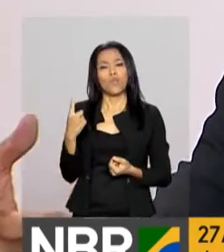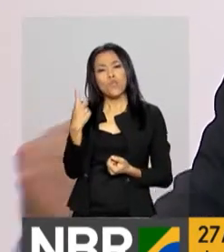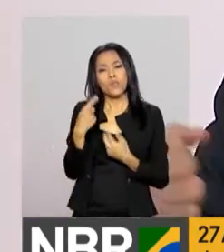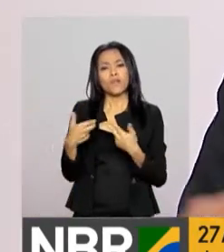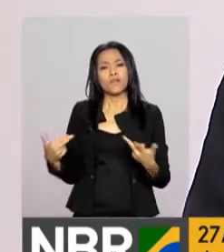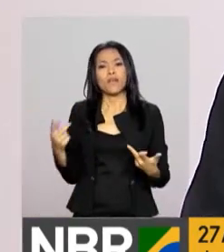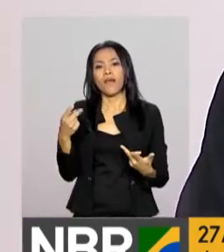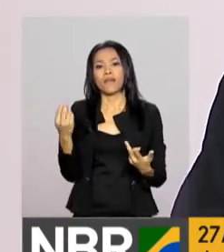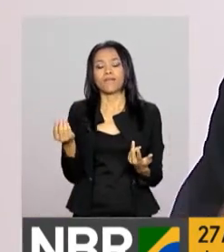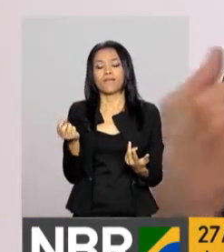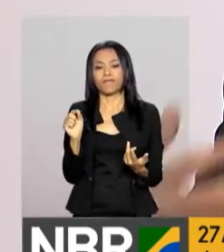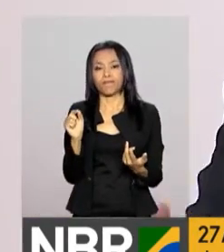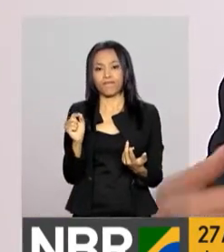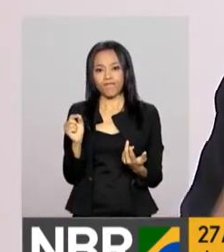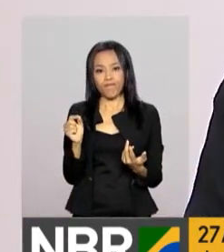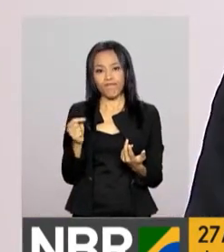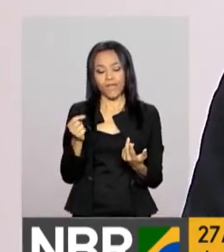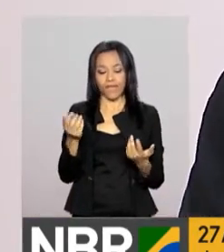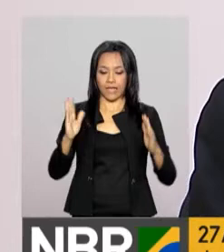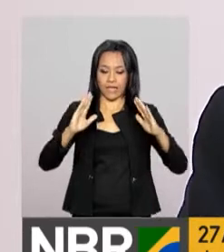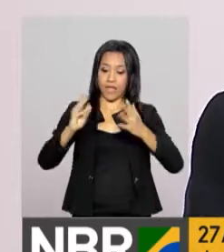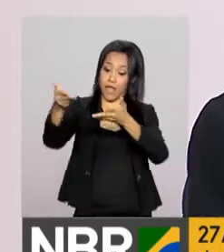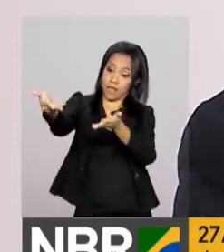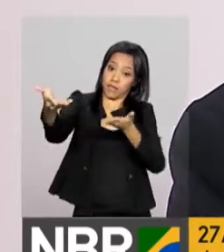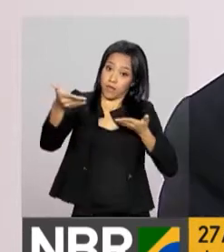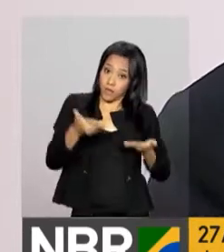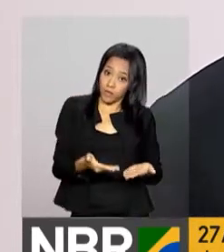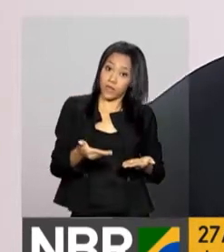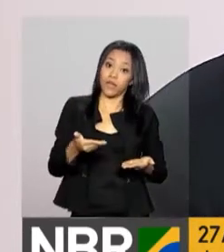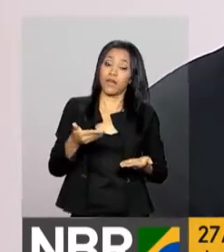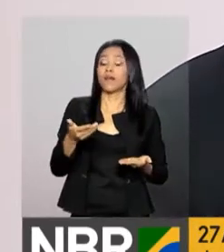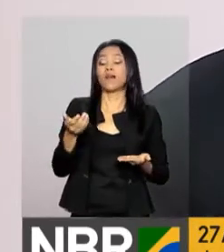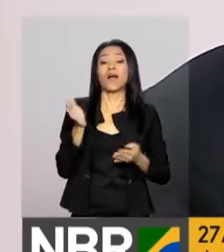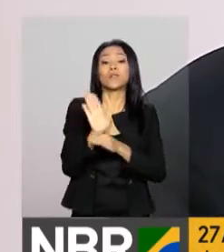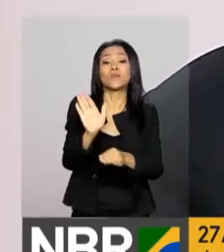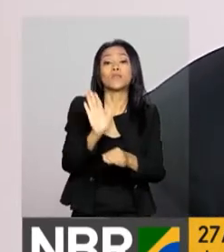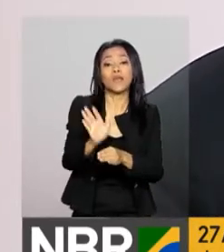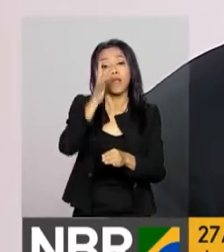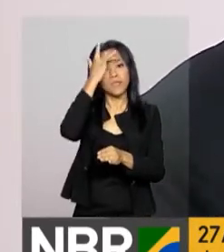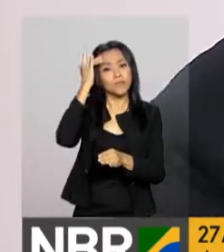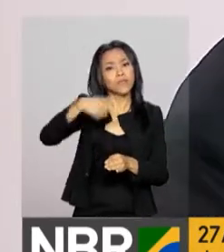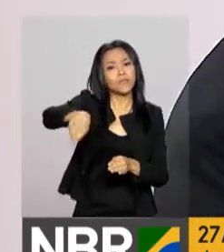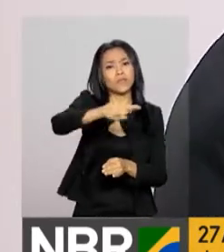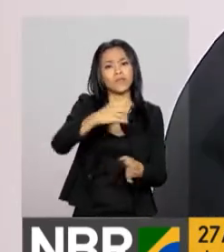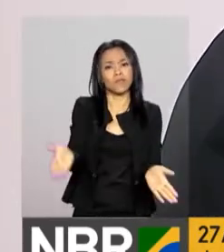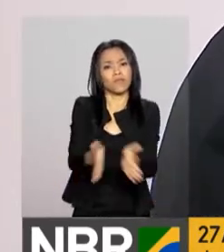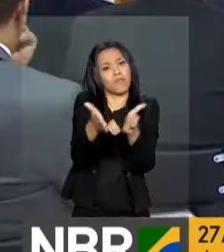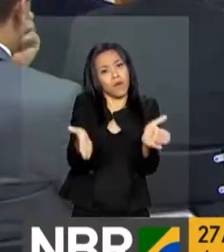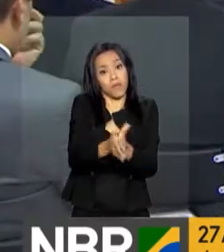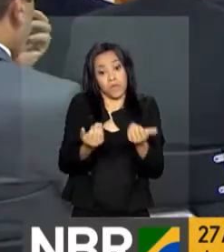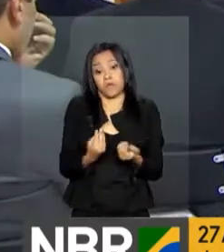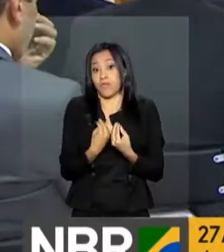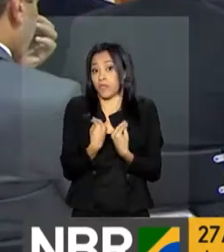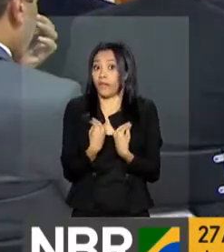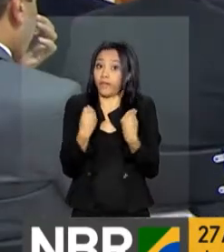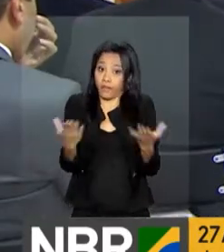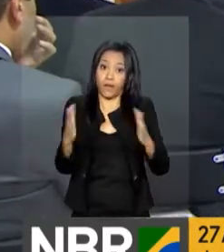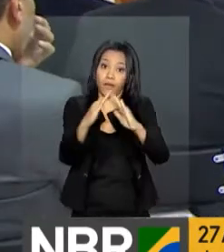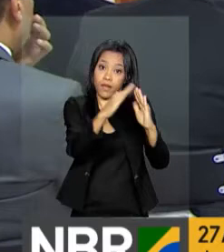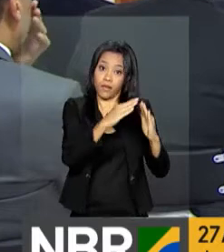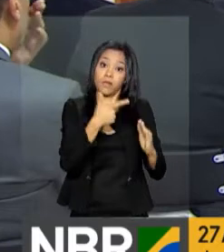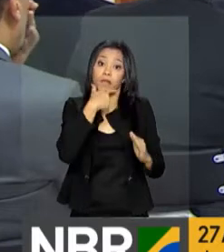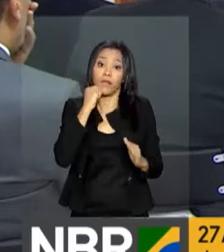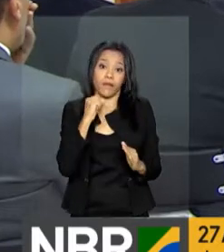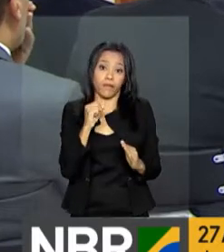acomodar recepcionar e prestigiar os mais vulneráveis o que você entrega a casa para quem tem menos recursos